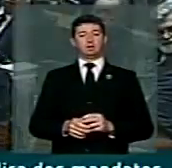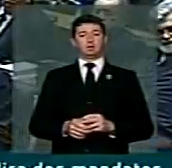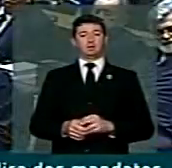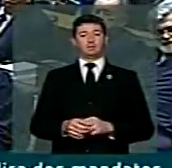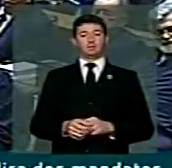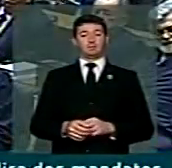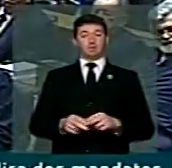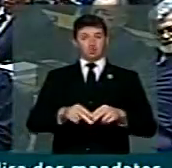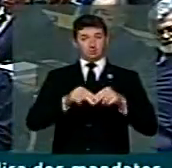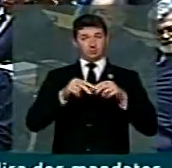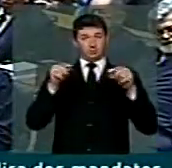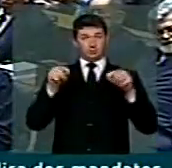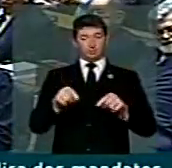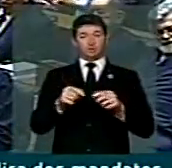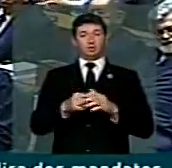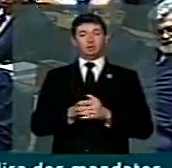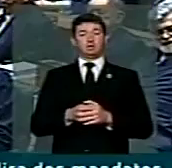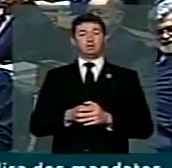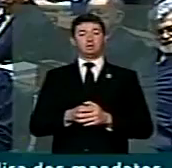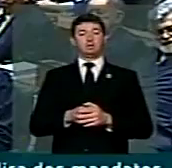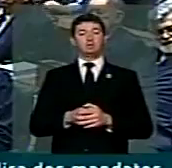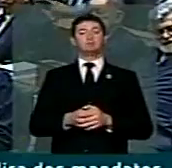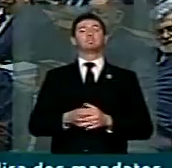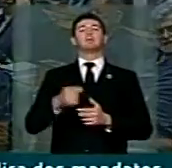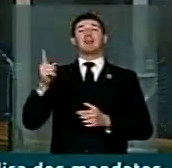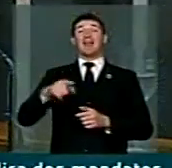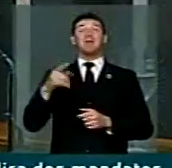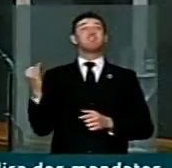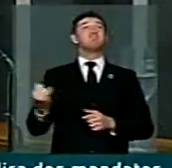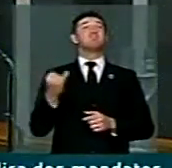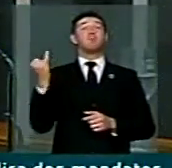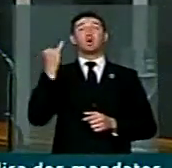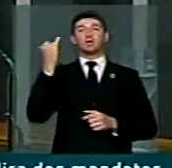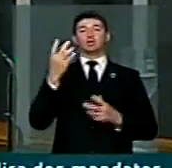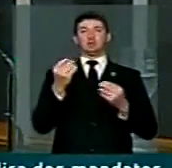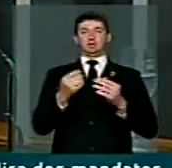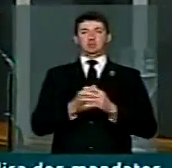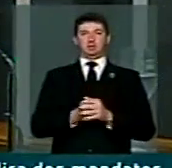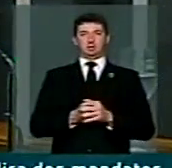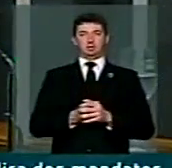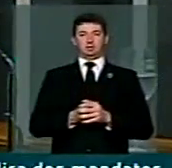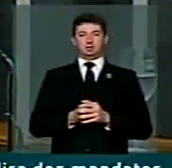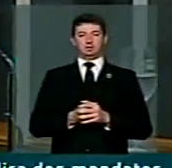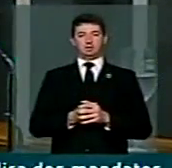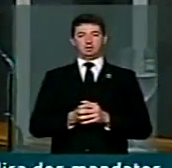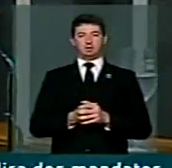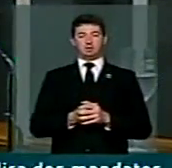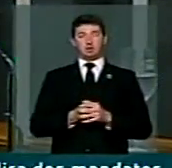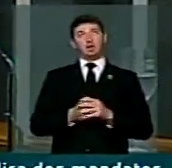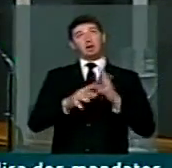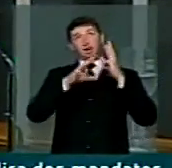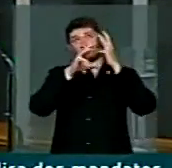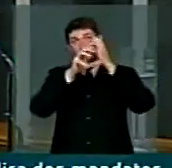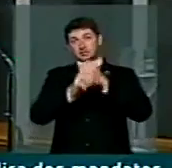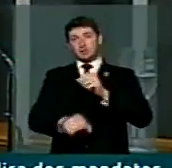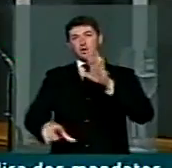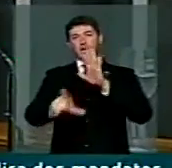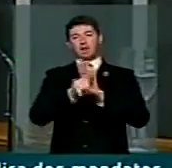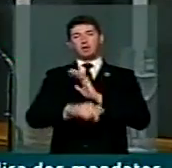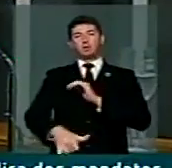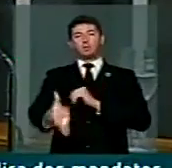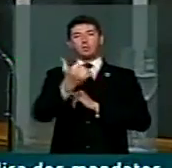Nesse sentido, é absolutamente indispensável e premente a revisão da lei da